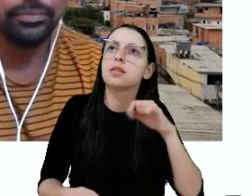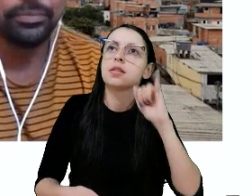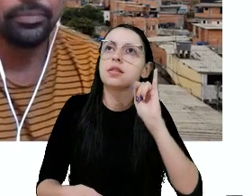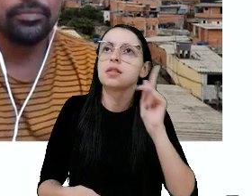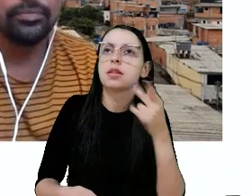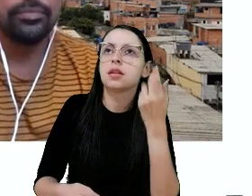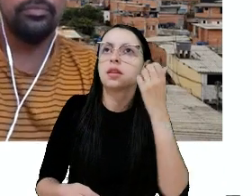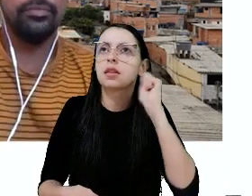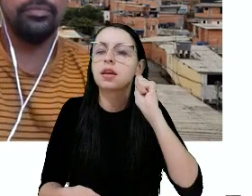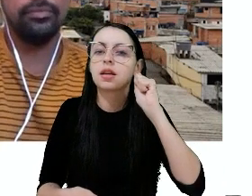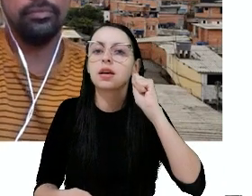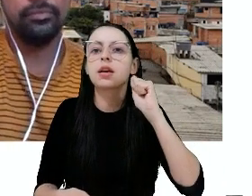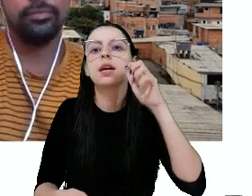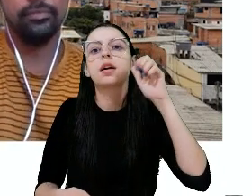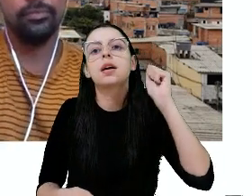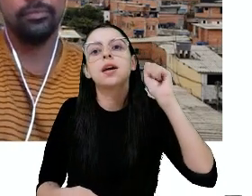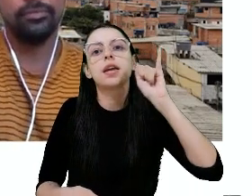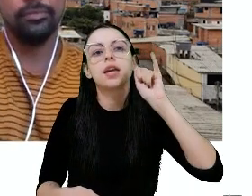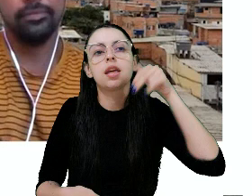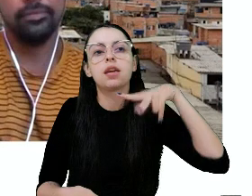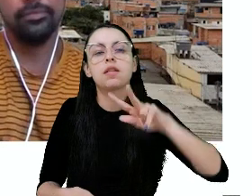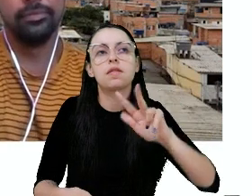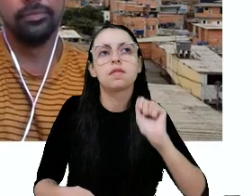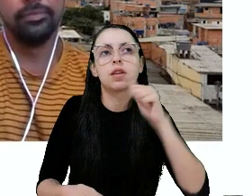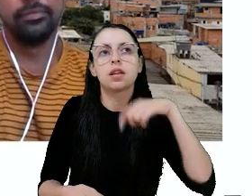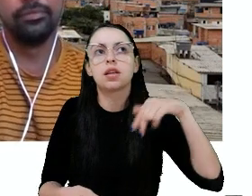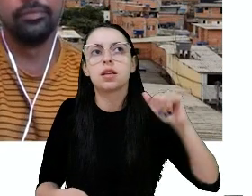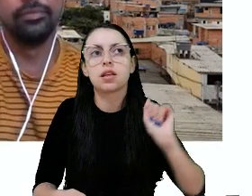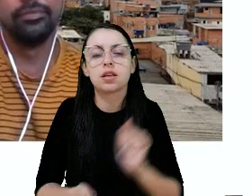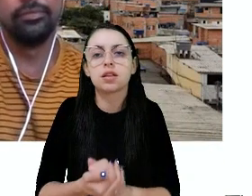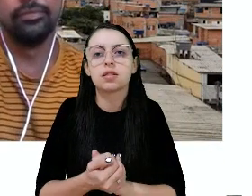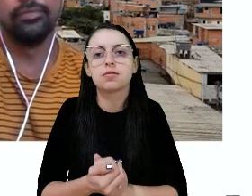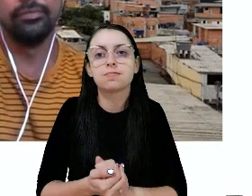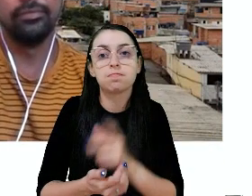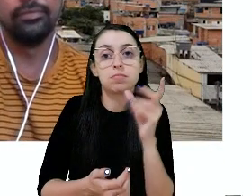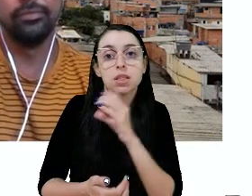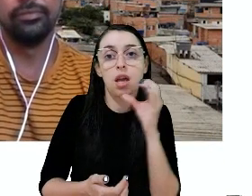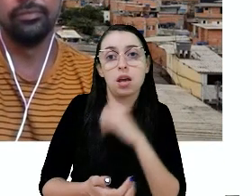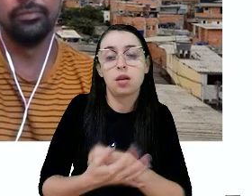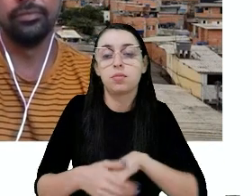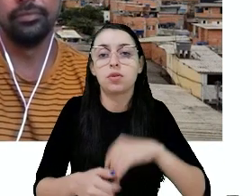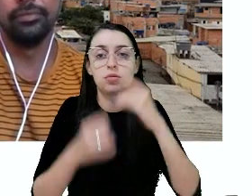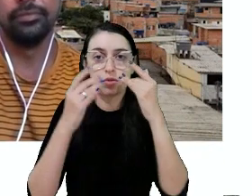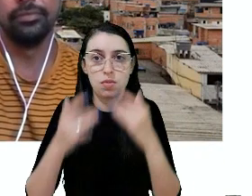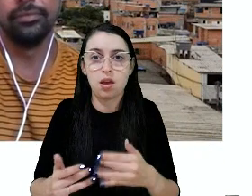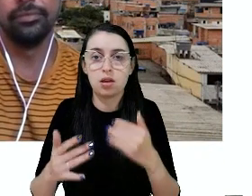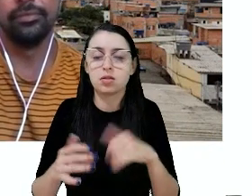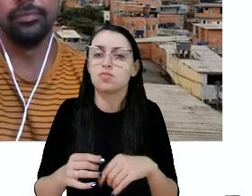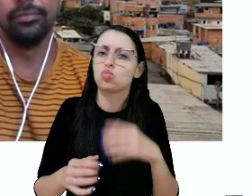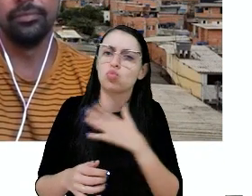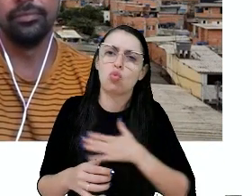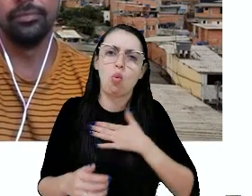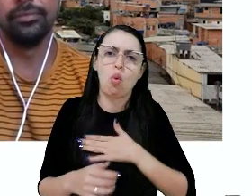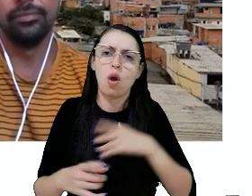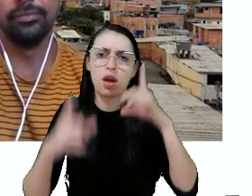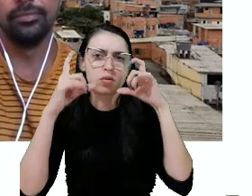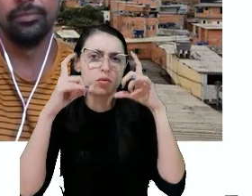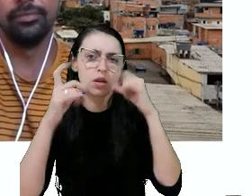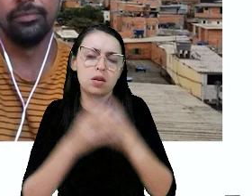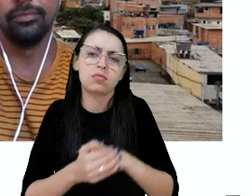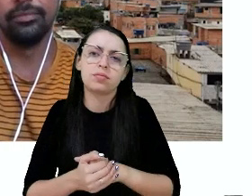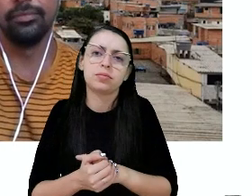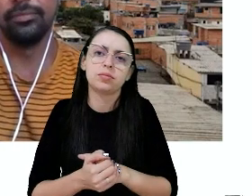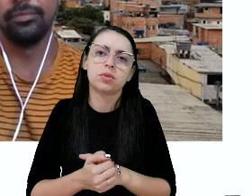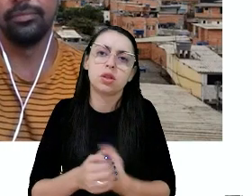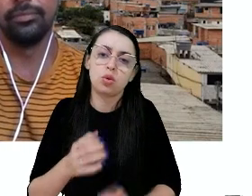os demais presentes. E só uma síntese bem breve, né? Eu sou médico, professor universitário, gosto de fotografia, mas como é